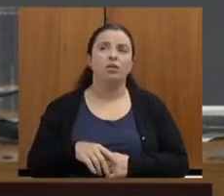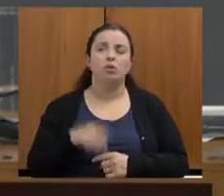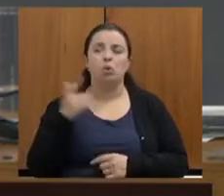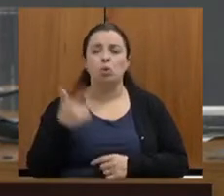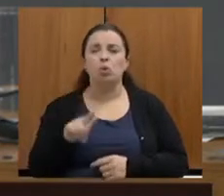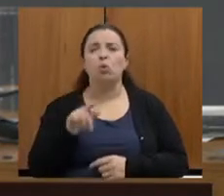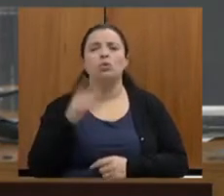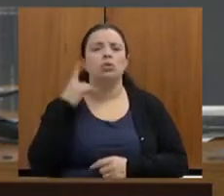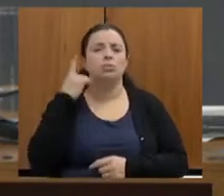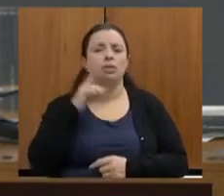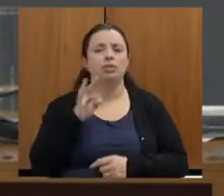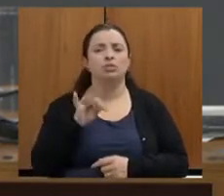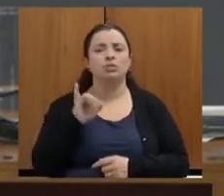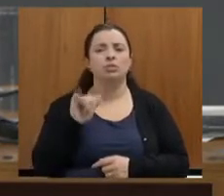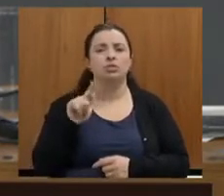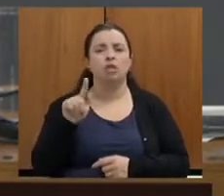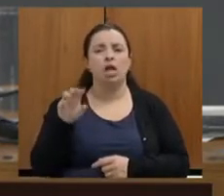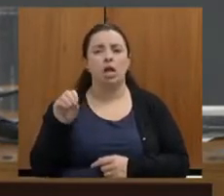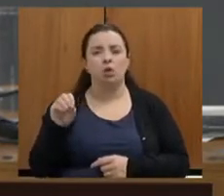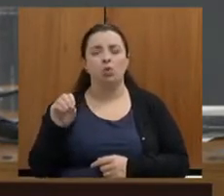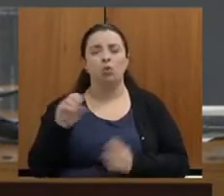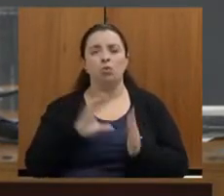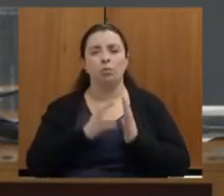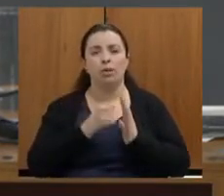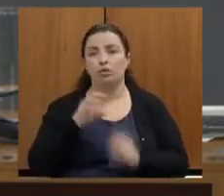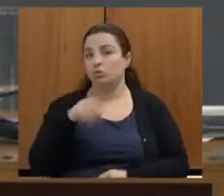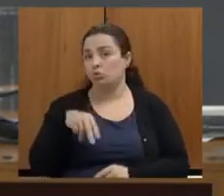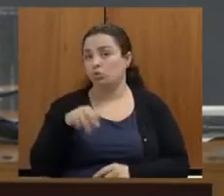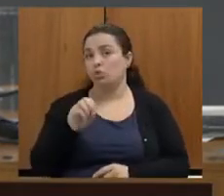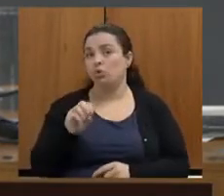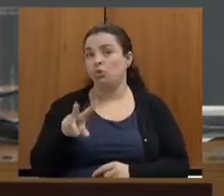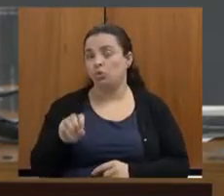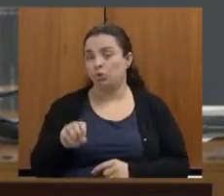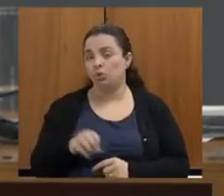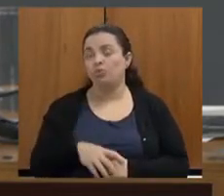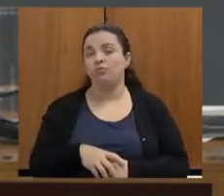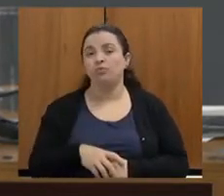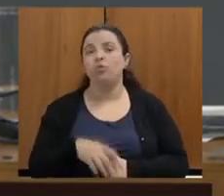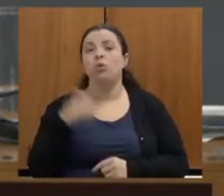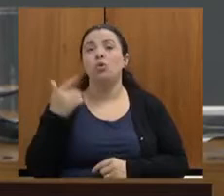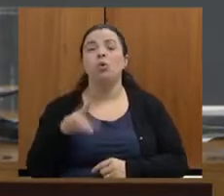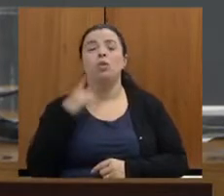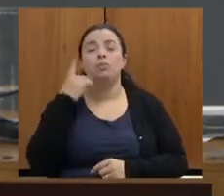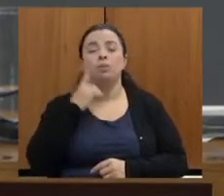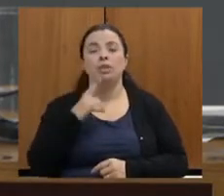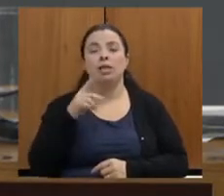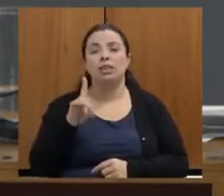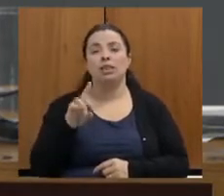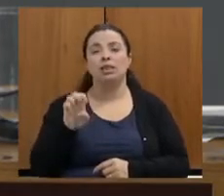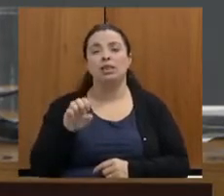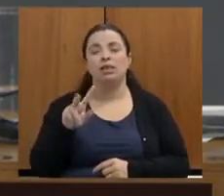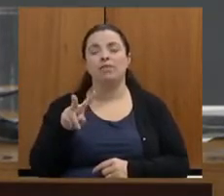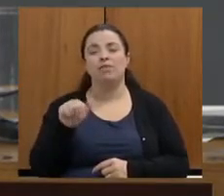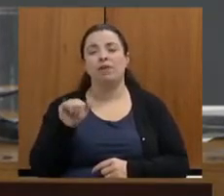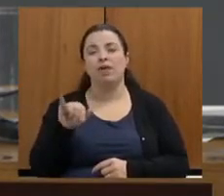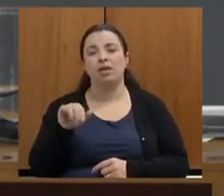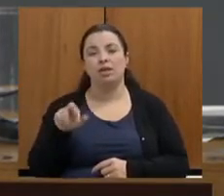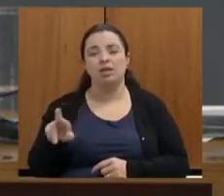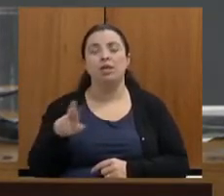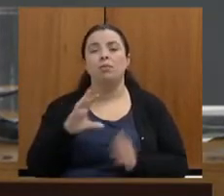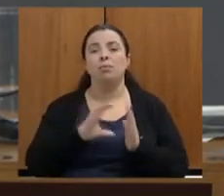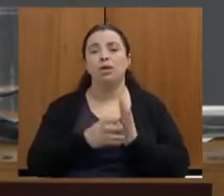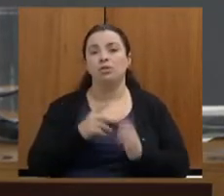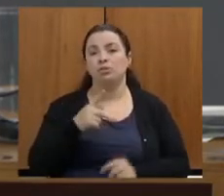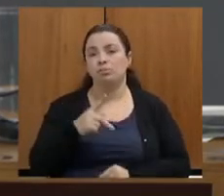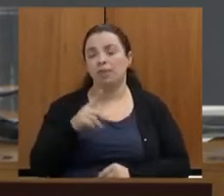Thiago metrô que é do partido novo inclusive o O Devair do pl do Espírito Santo então